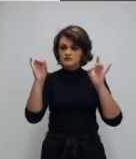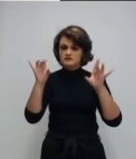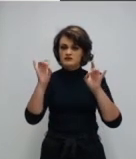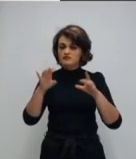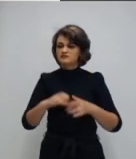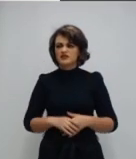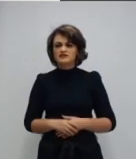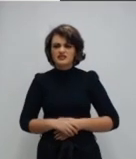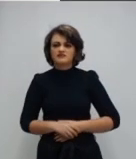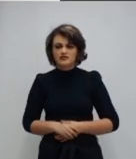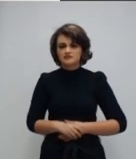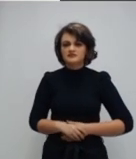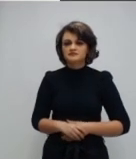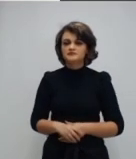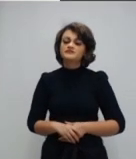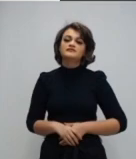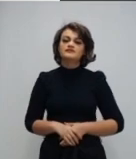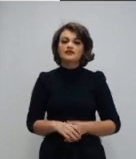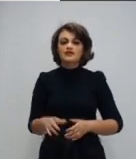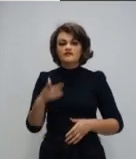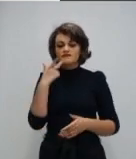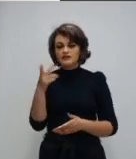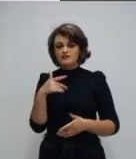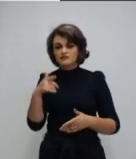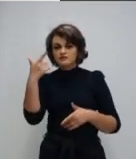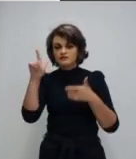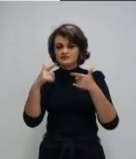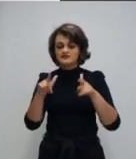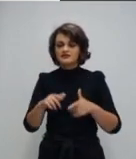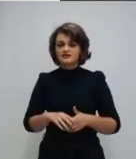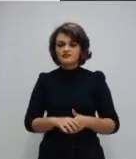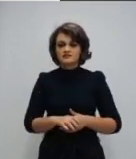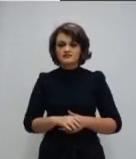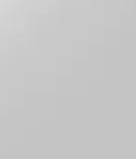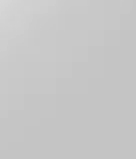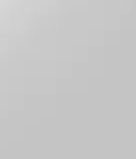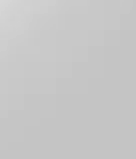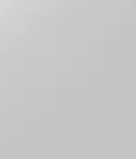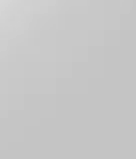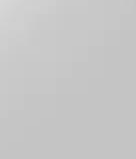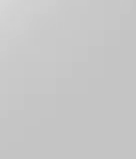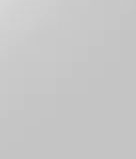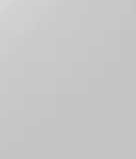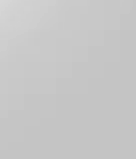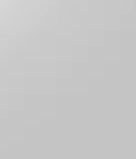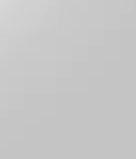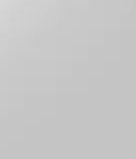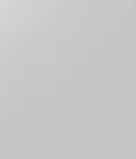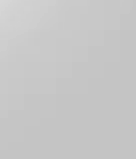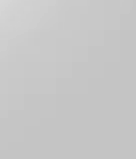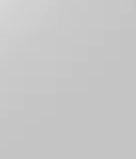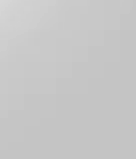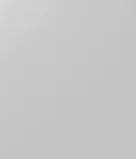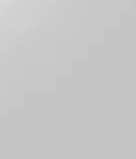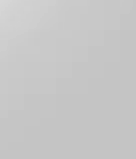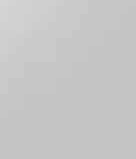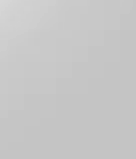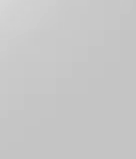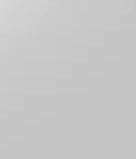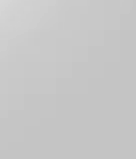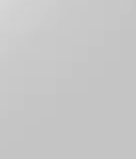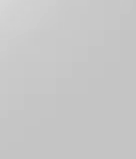determinou ao trf-3 que seja feito um novo julgamento do caso 1